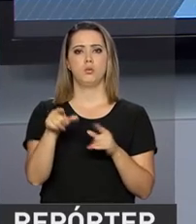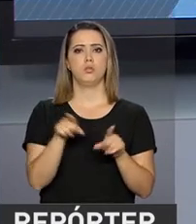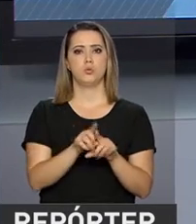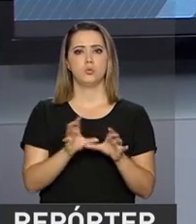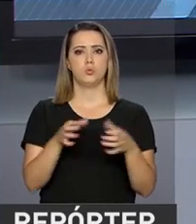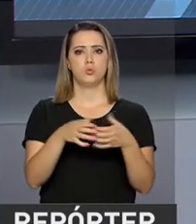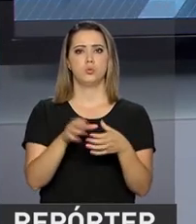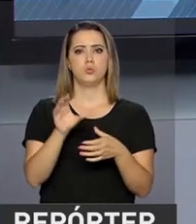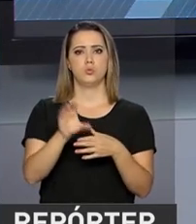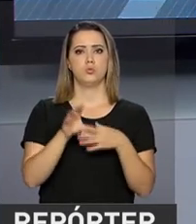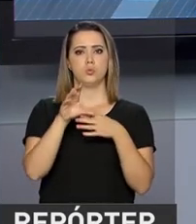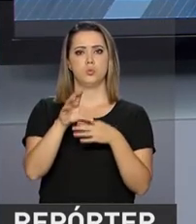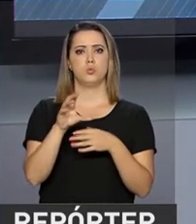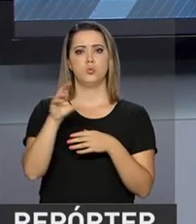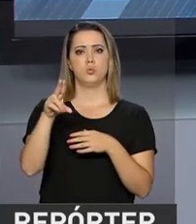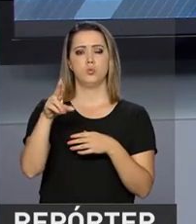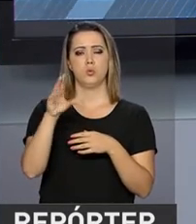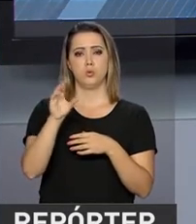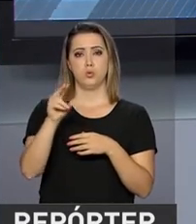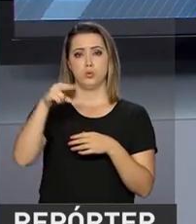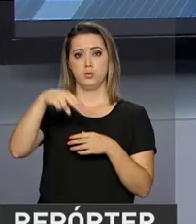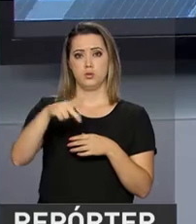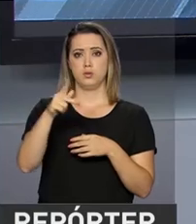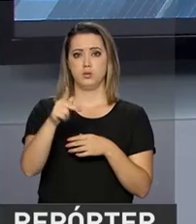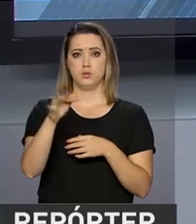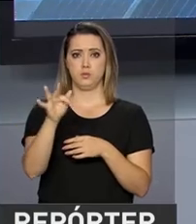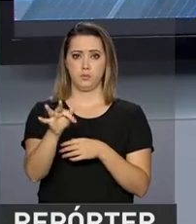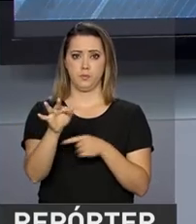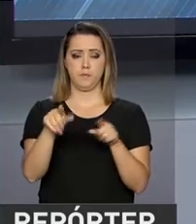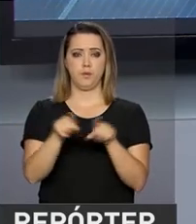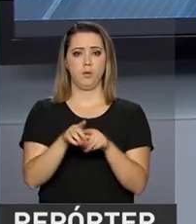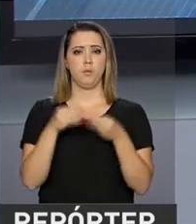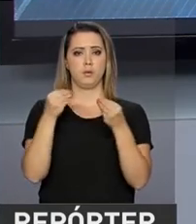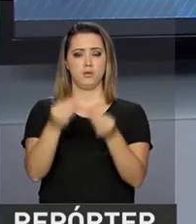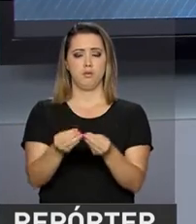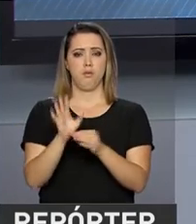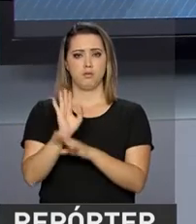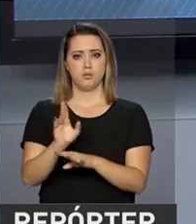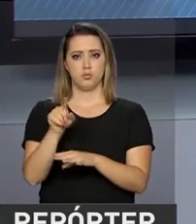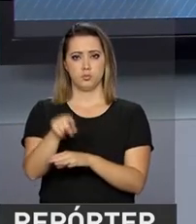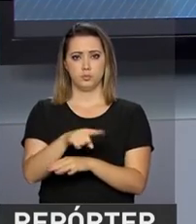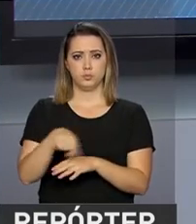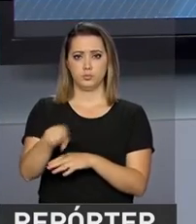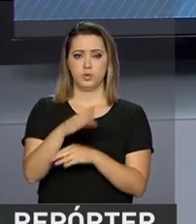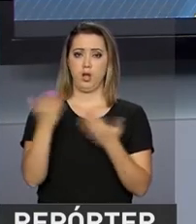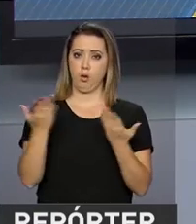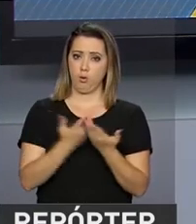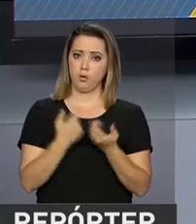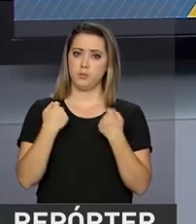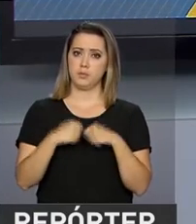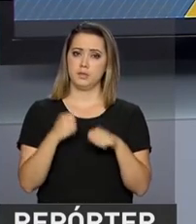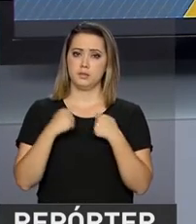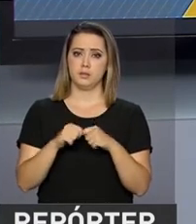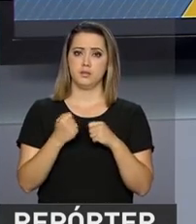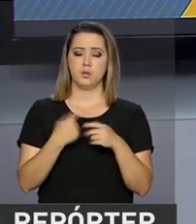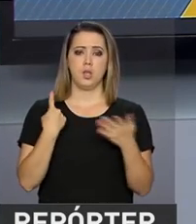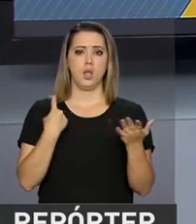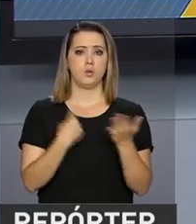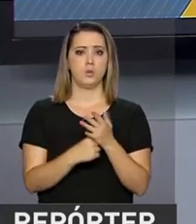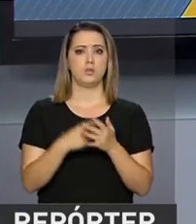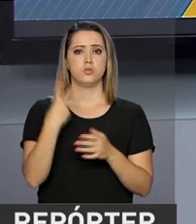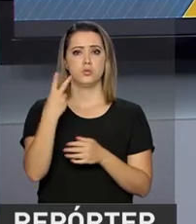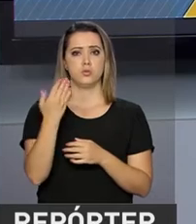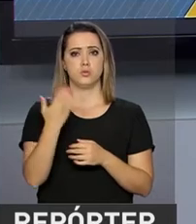membros do conselho nacional de política fazendária para conceder esse benefício a partir de agora será necessária a anuência